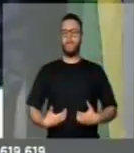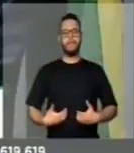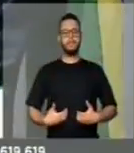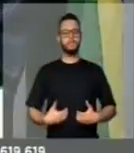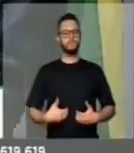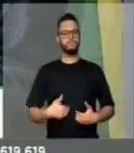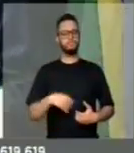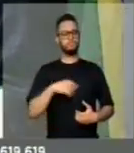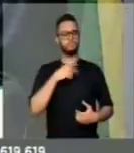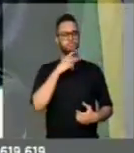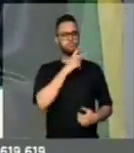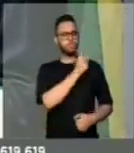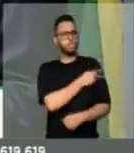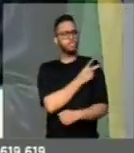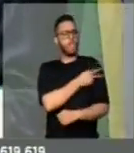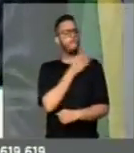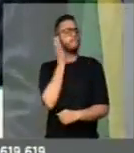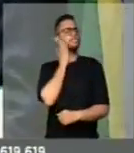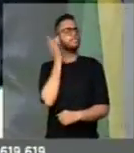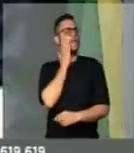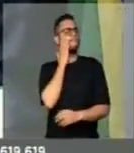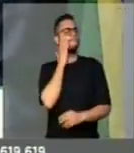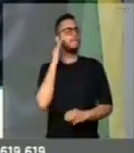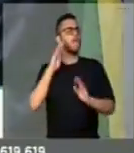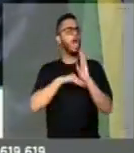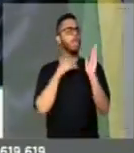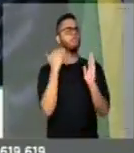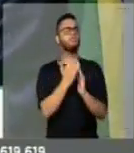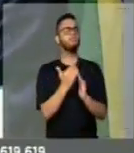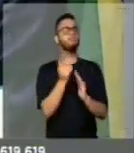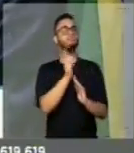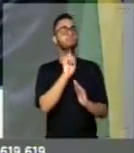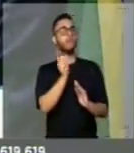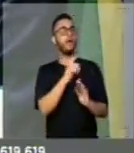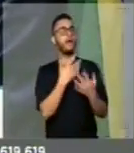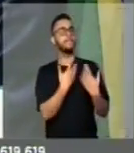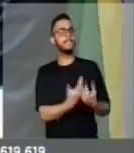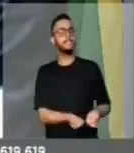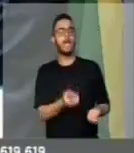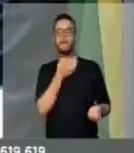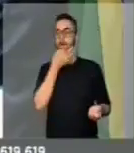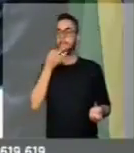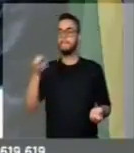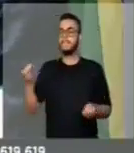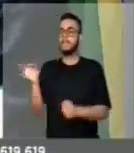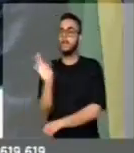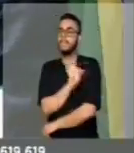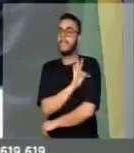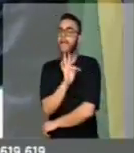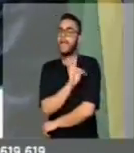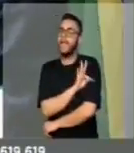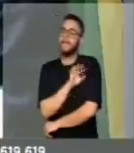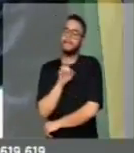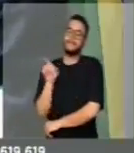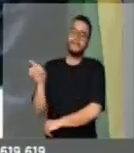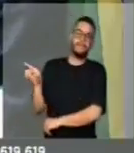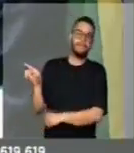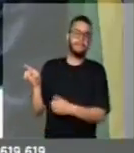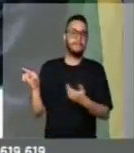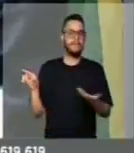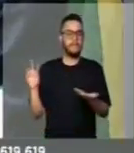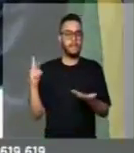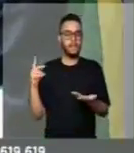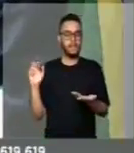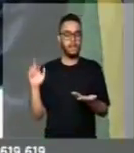que sabia de tudo, não aceitava as opiniões técnicas de